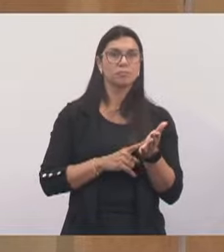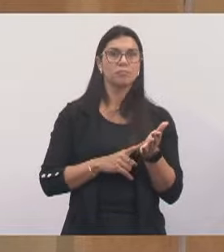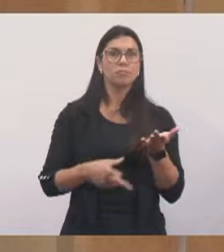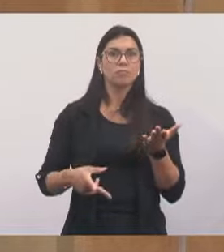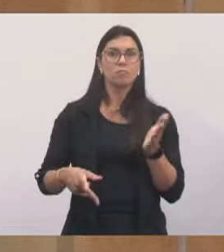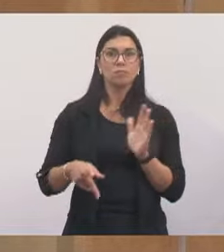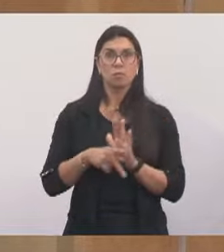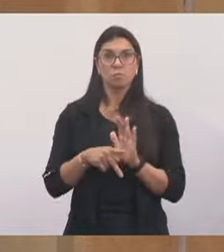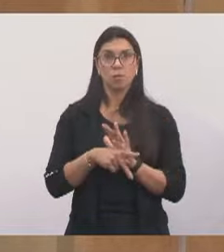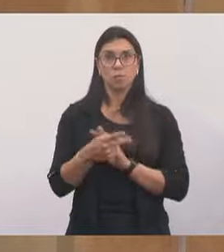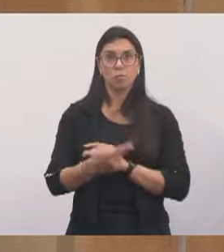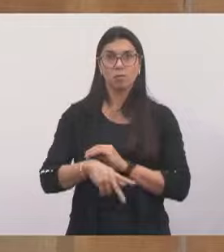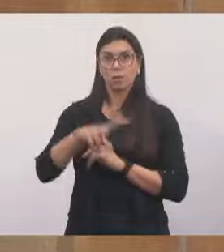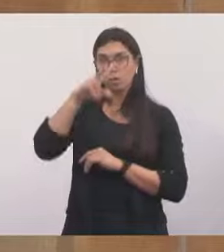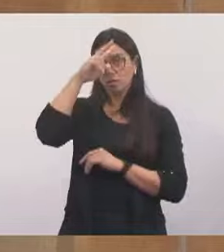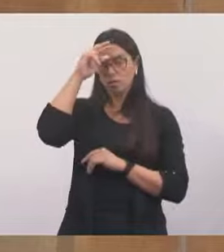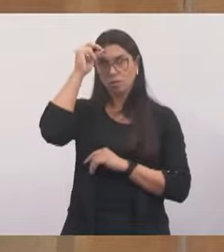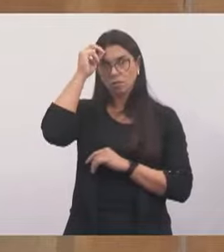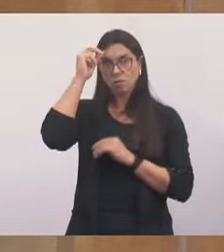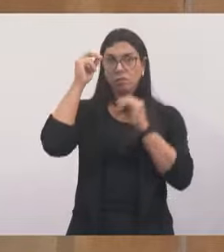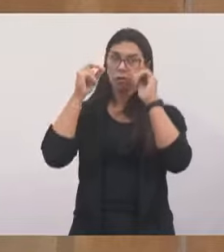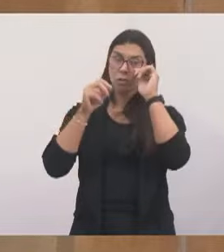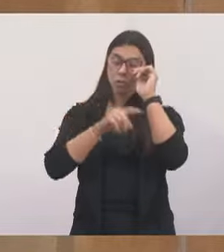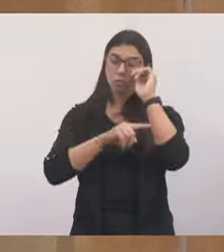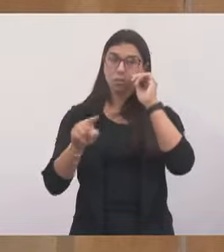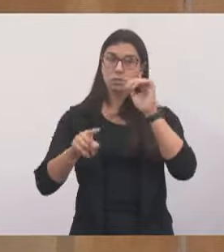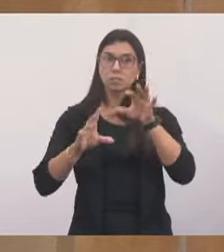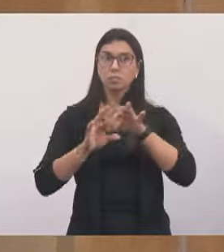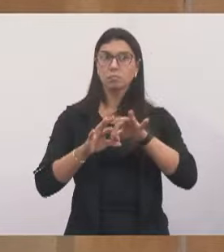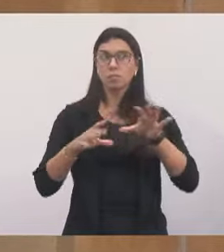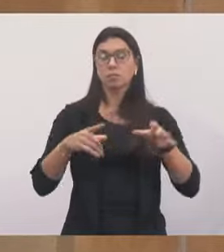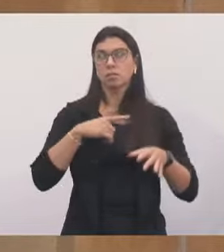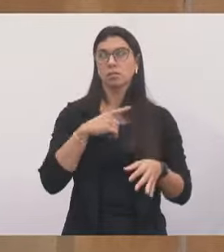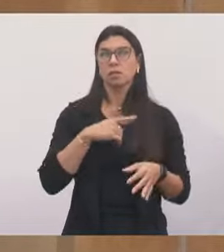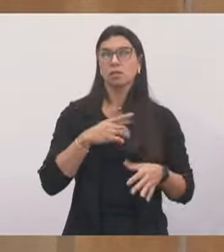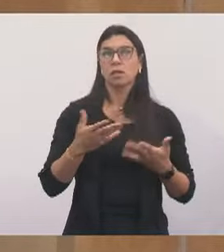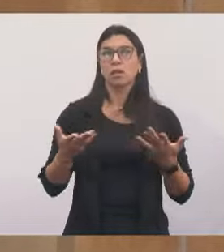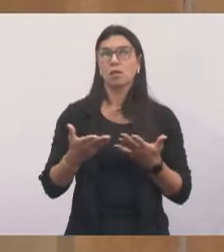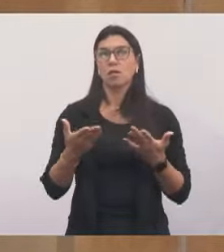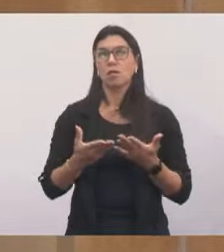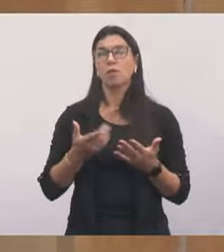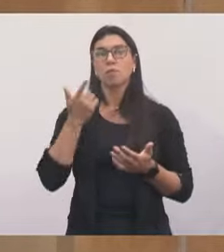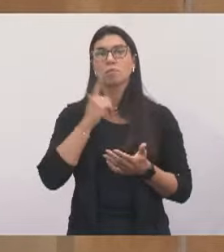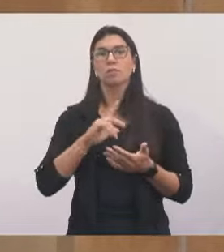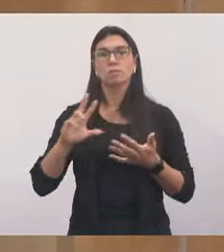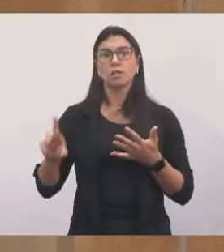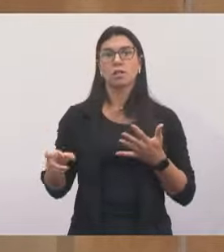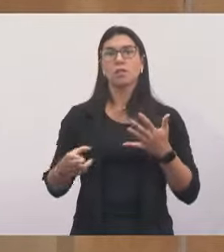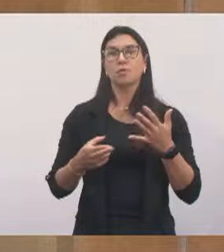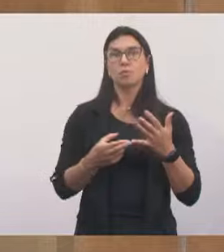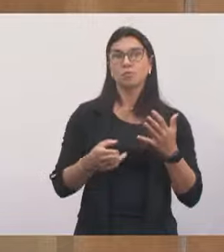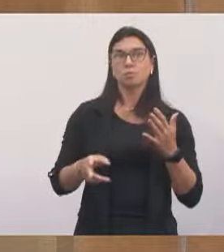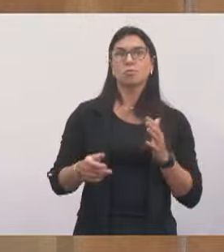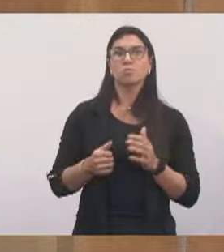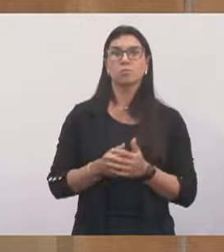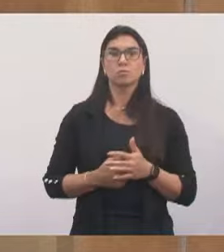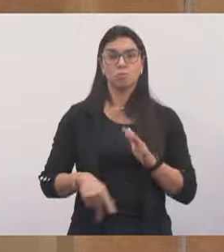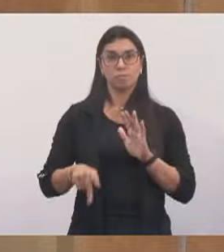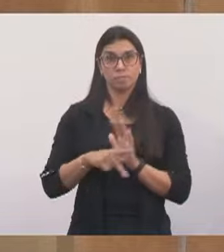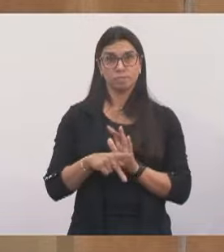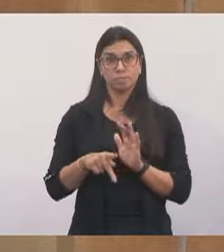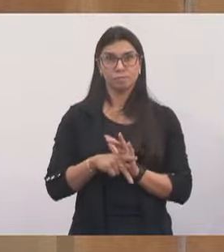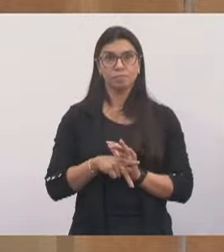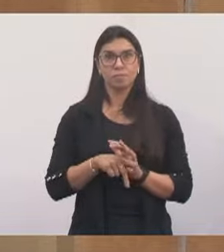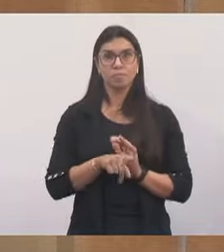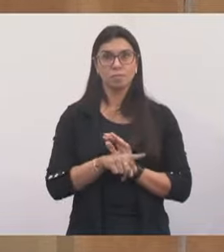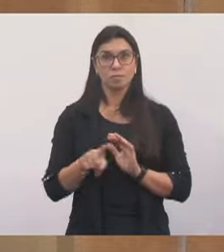Tanto para aqueles que estão na associação, mas também quanto àqueles que estão aí precisando do trabalho de vocês, juntamente com as empresas